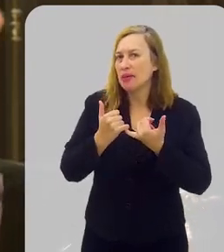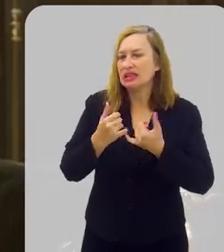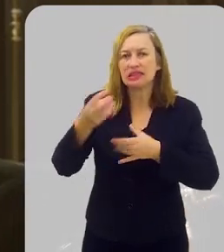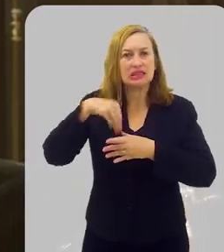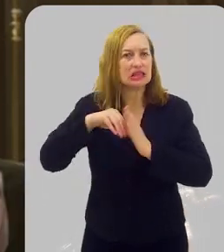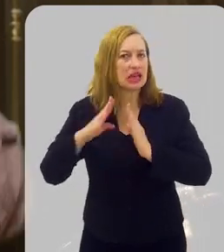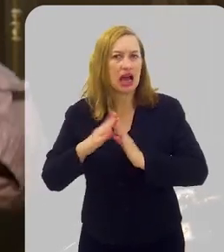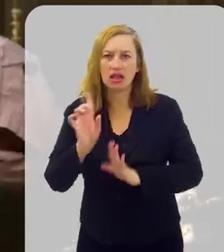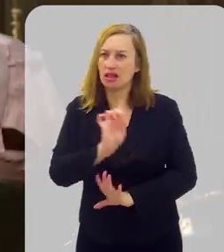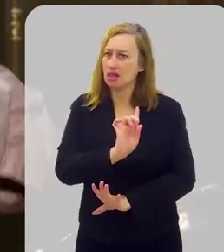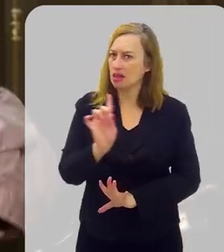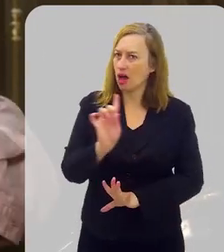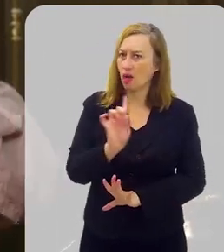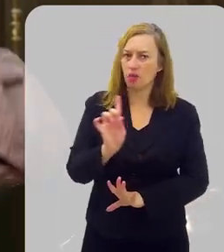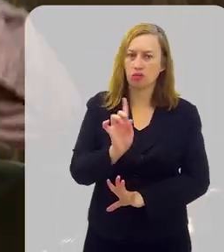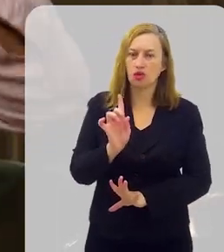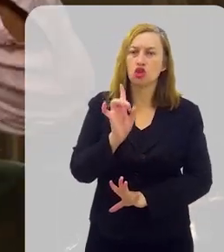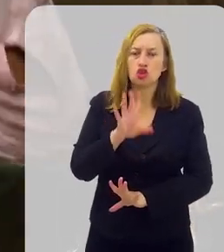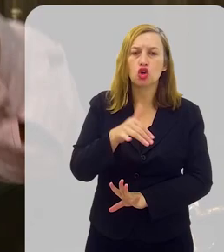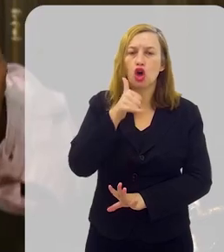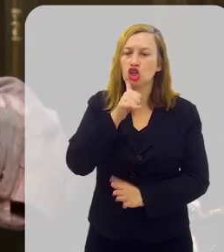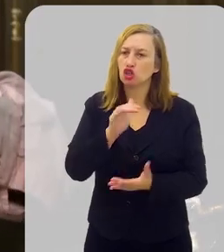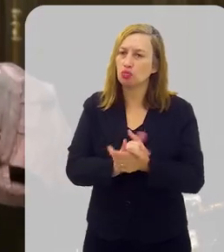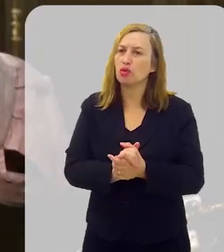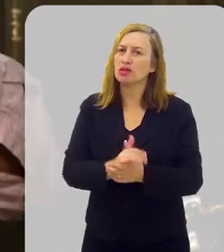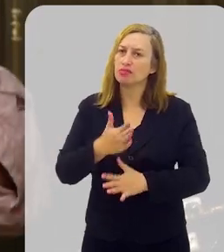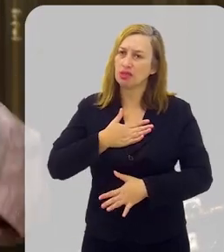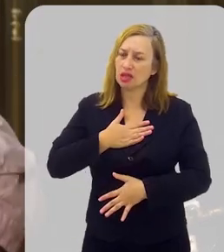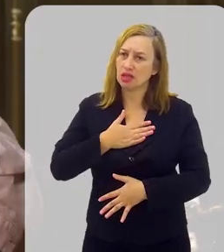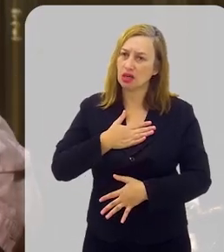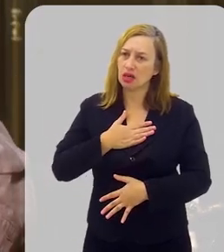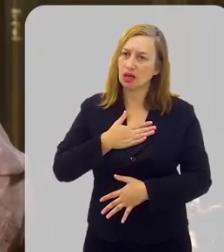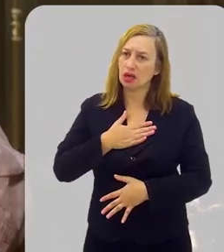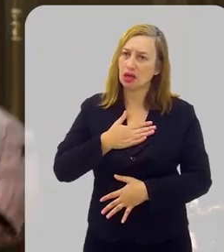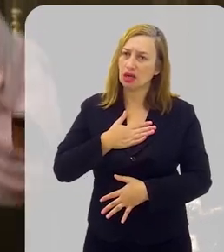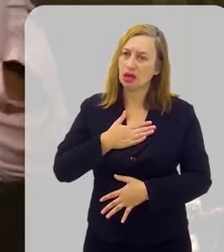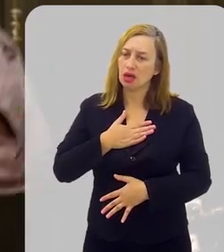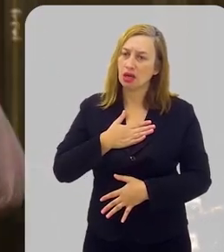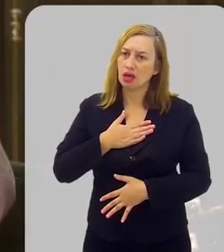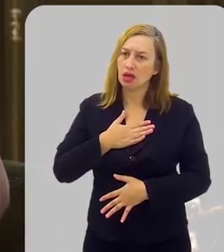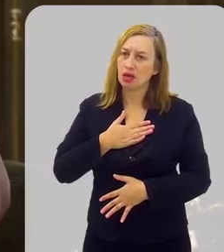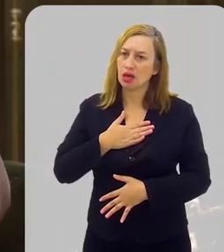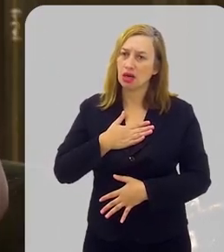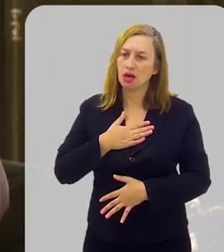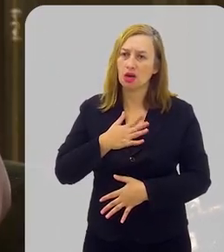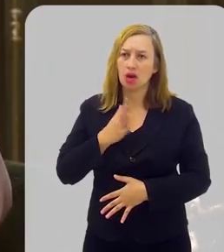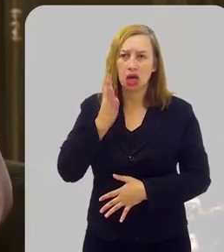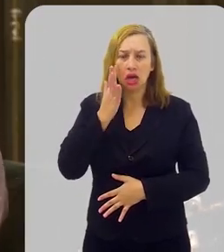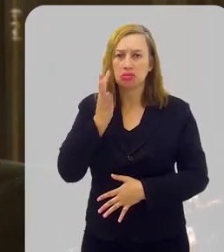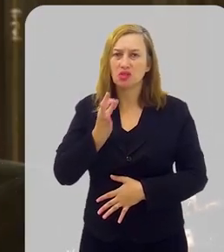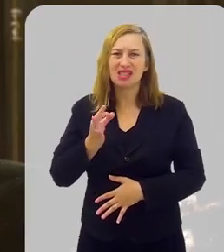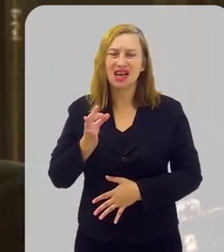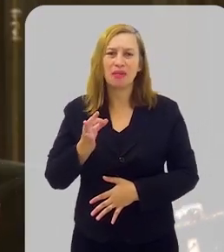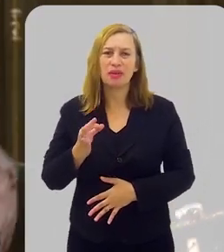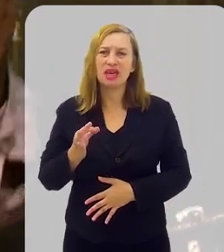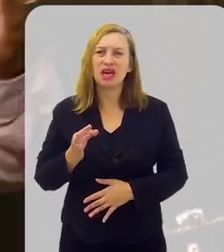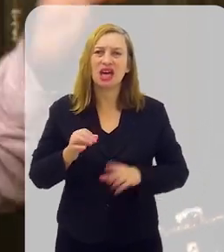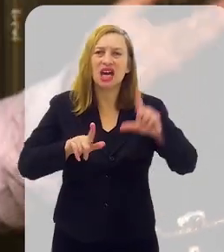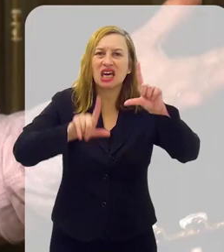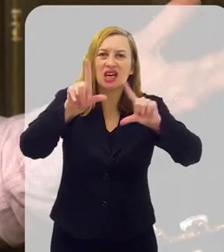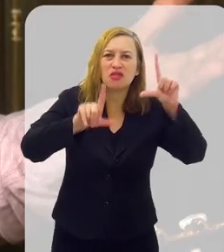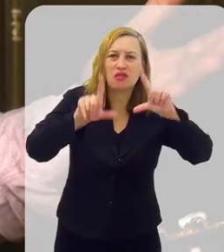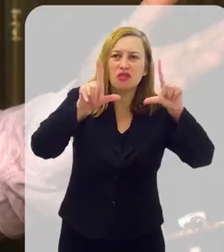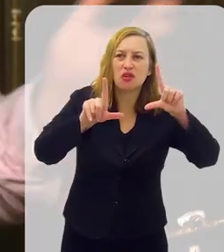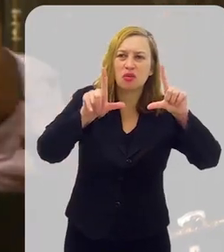que eu me referia era de eu levar uma outra mulher para dentro de casa, sem ser a minha. E não sabia eu que a